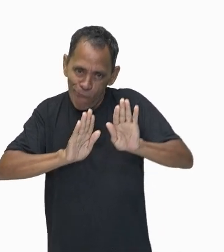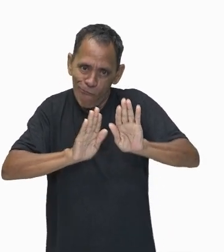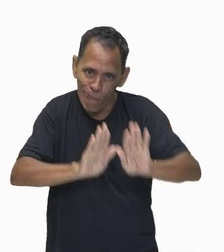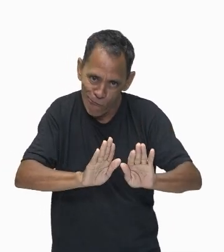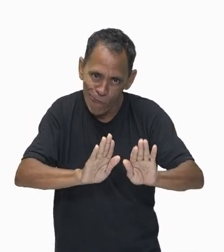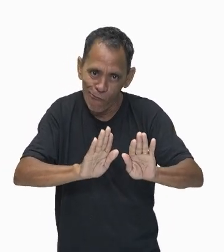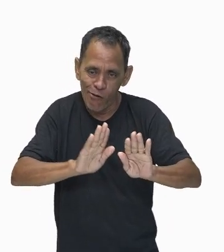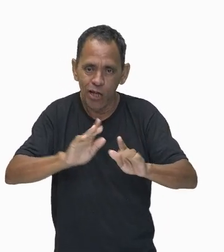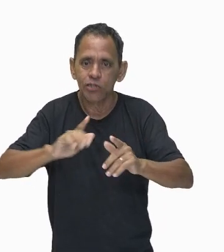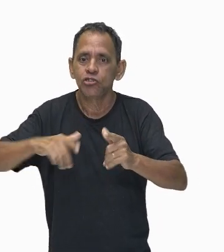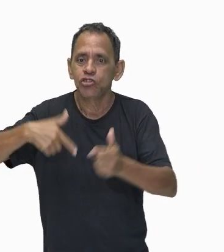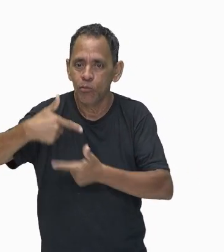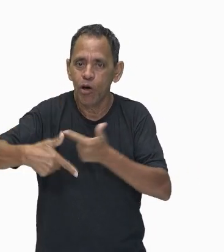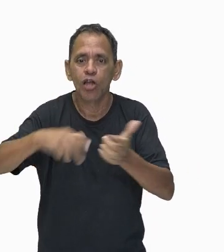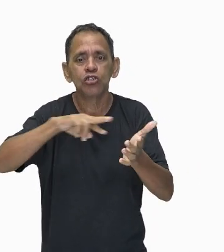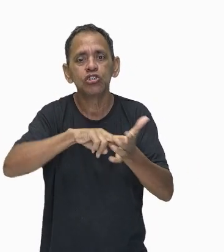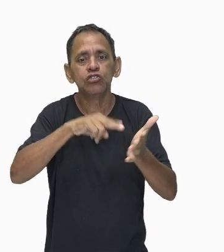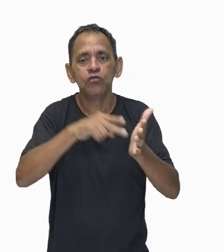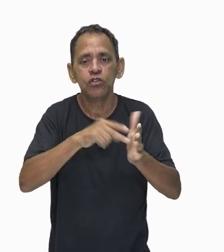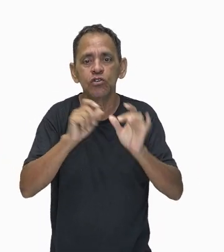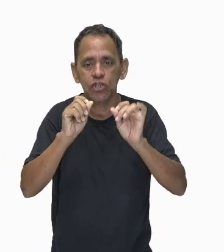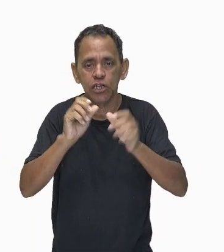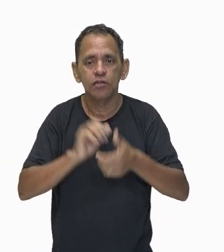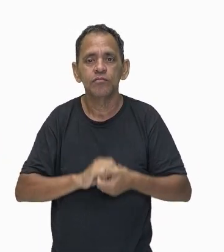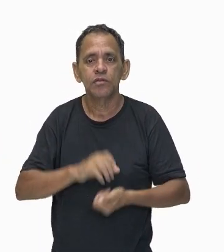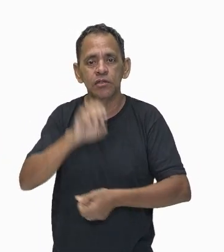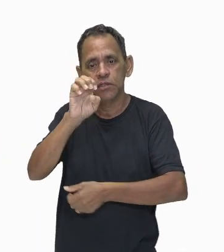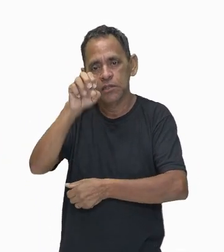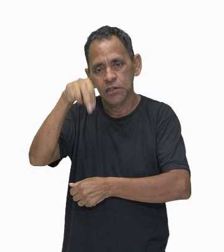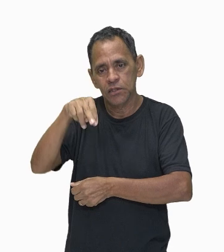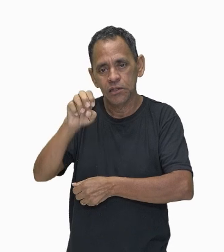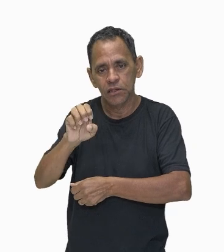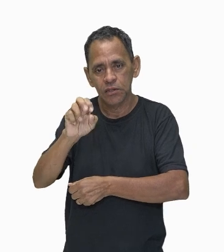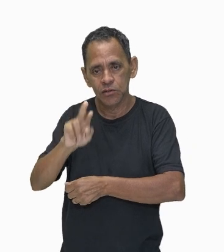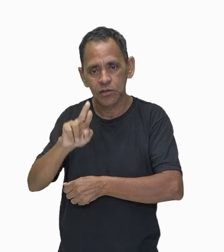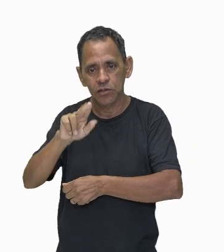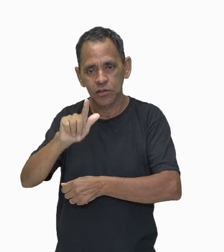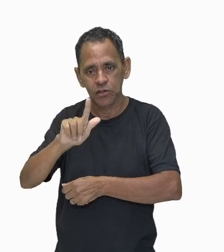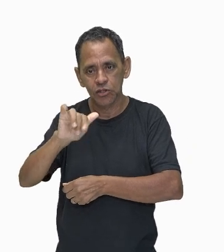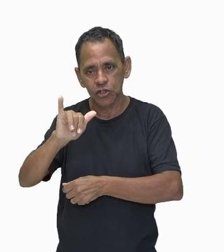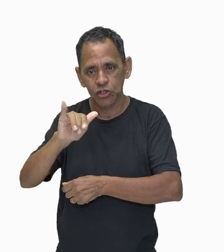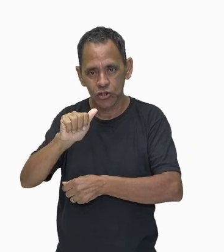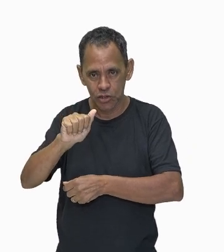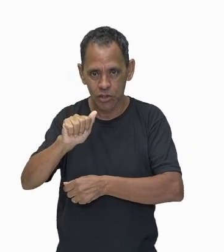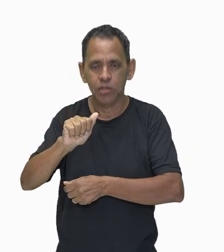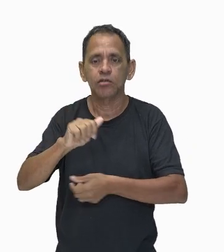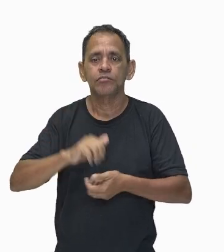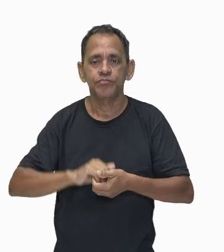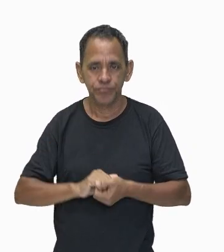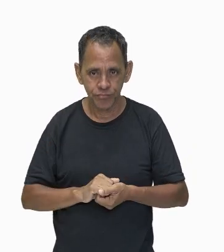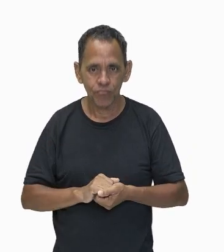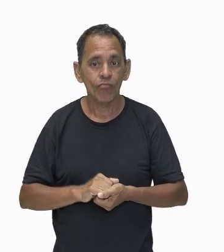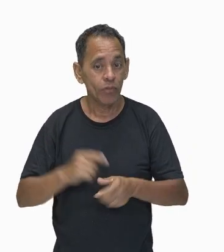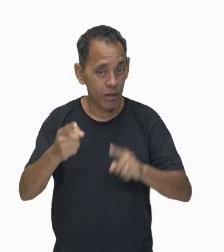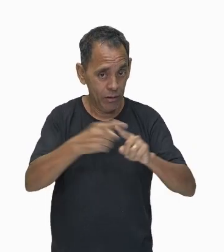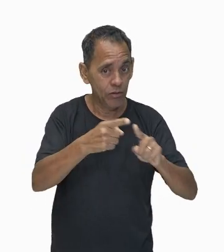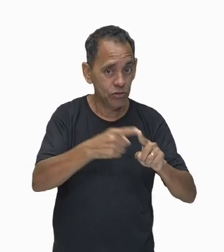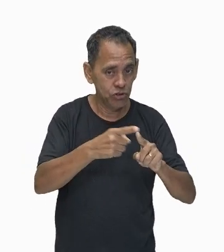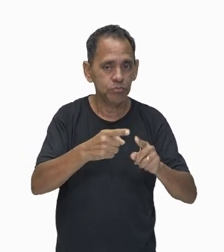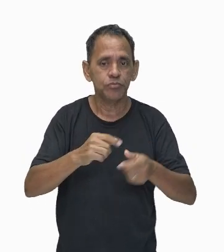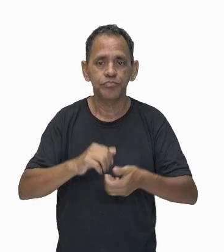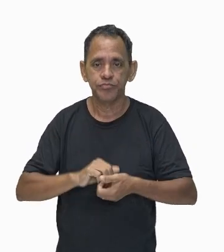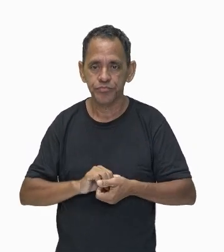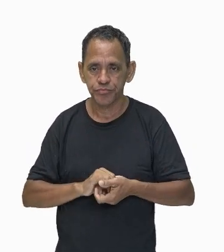é energia. Então, nós já vamos adiantando para você aqui que trabalho é uma modalidade de